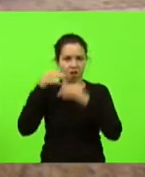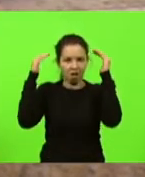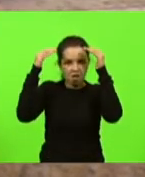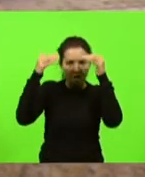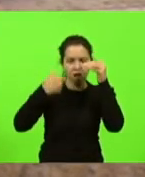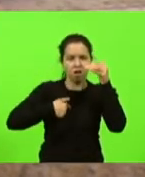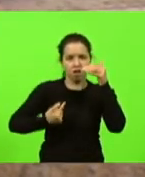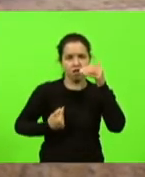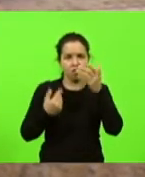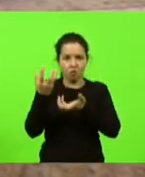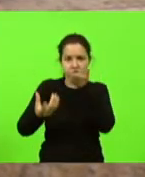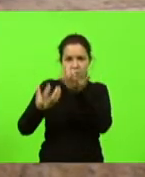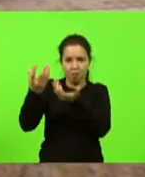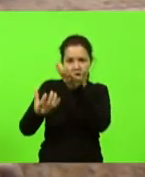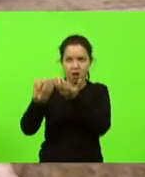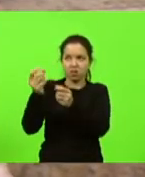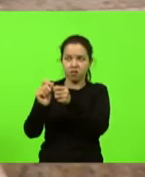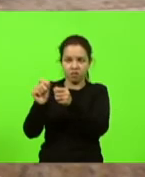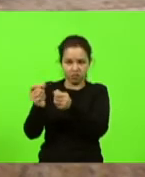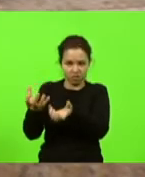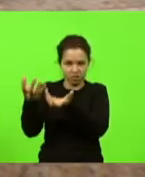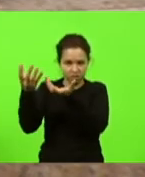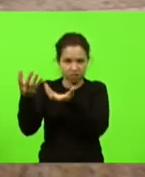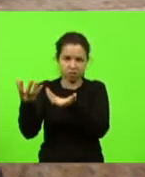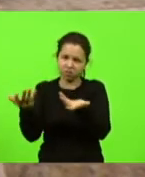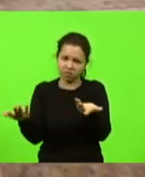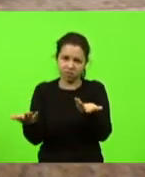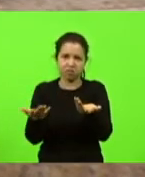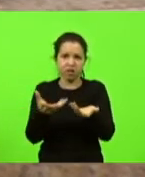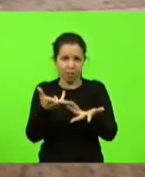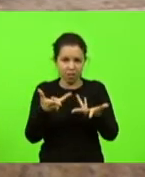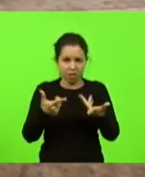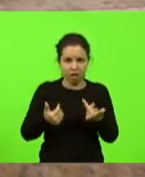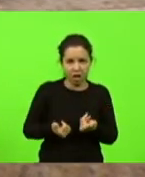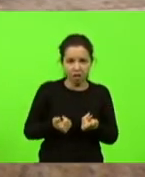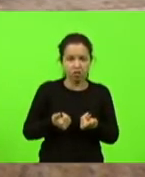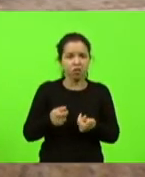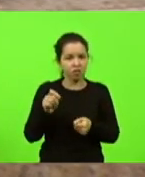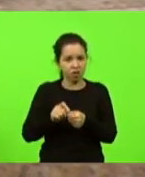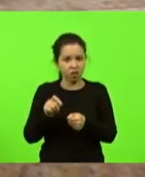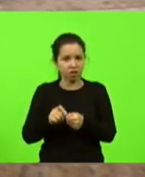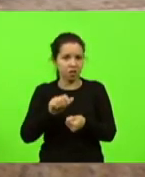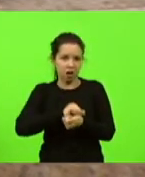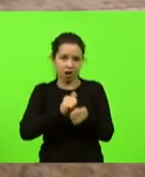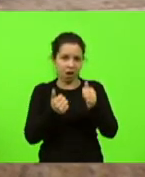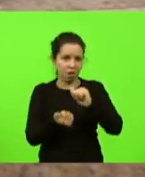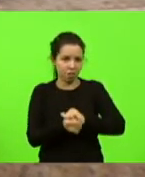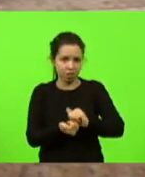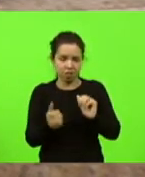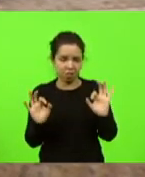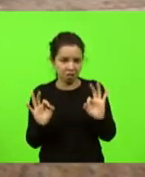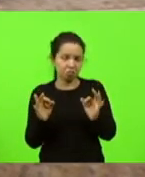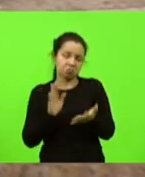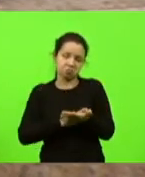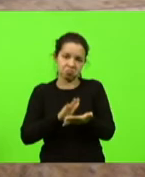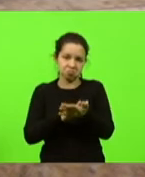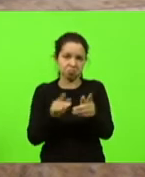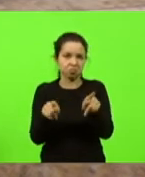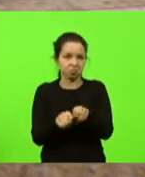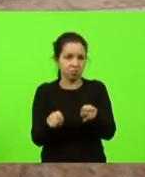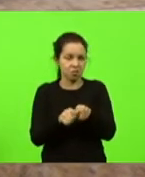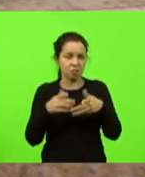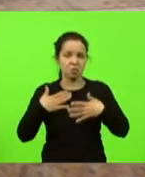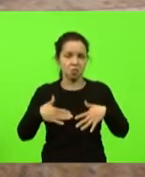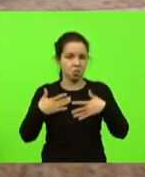Quem tem habilidade para fazê-lo, que o faça. Quem não se adapta a esse mundo, parabéns também, tranquilo. Todos são